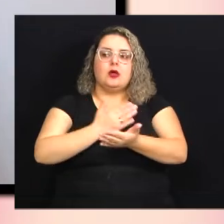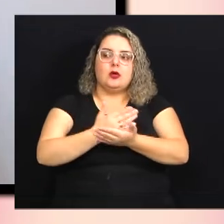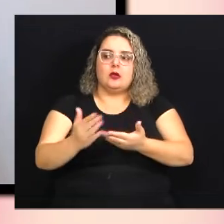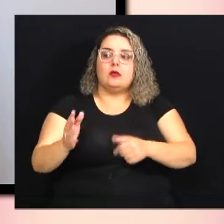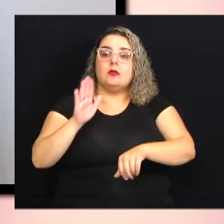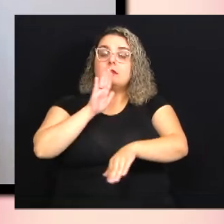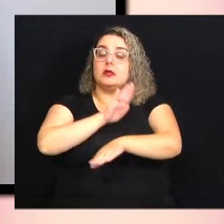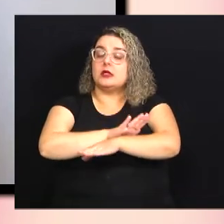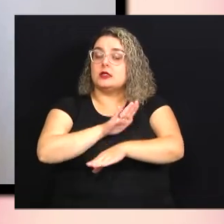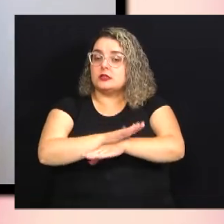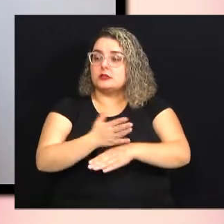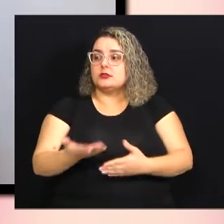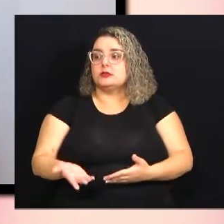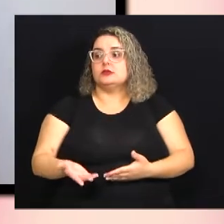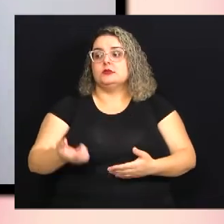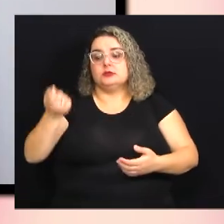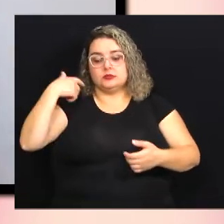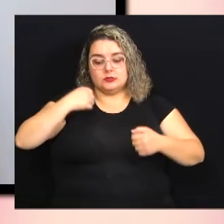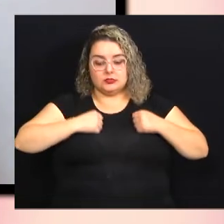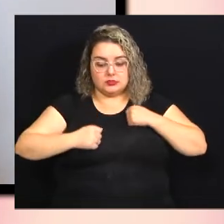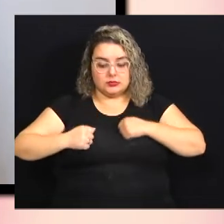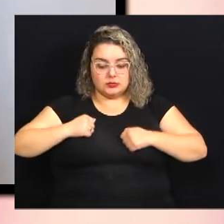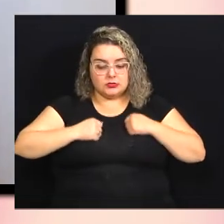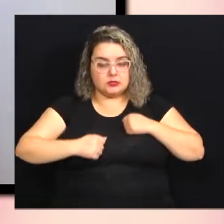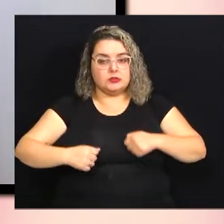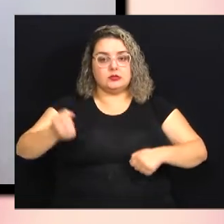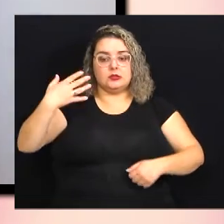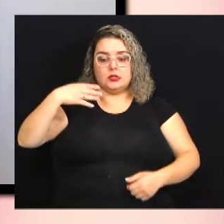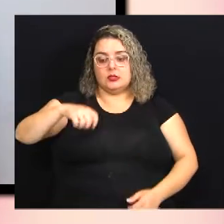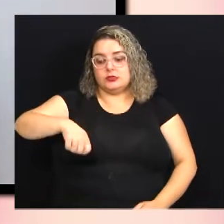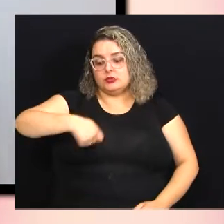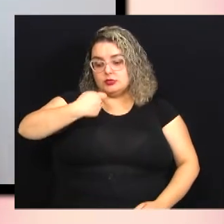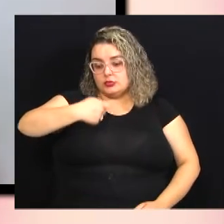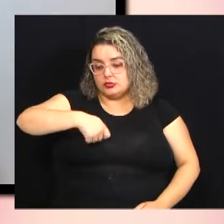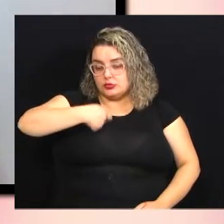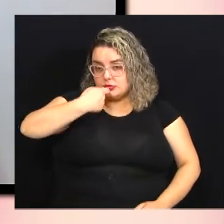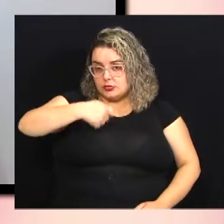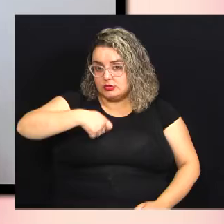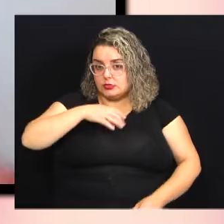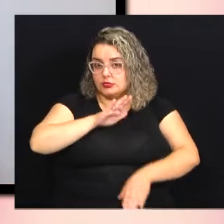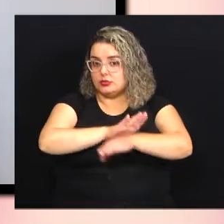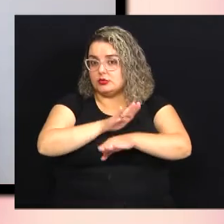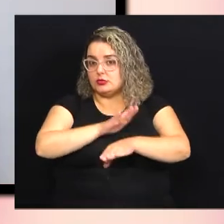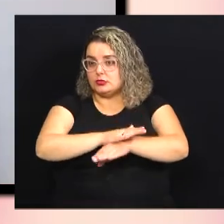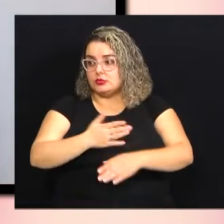a ter que ajudar a dar banho, ajudar a dar comida,